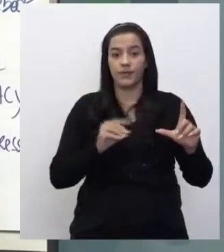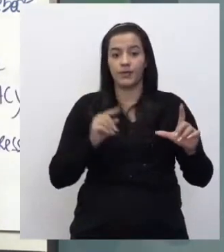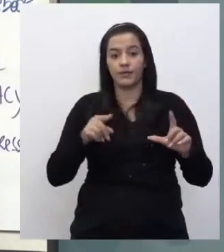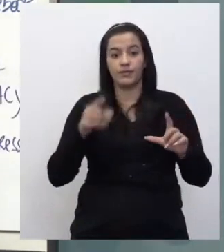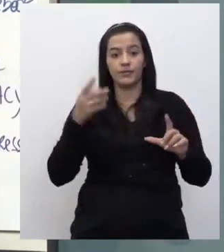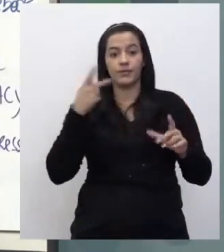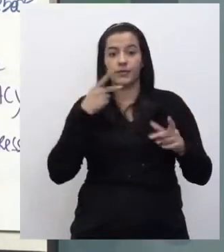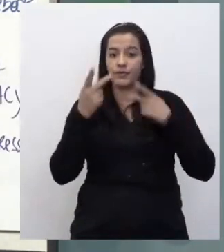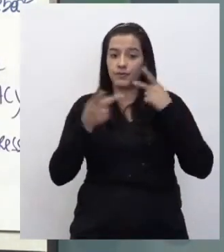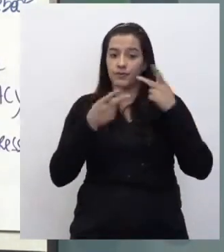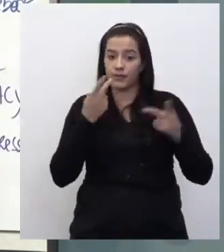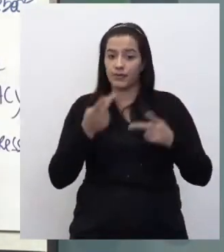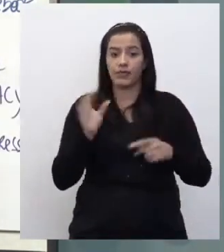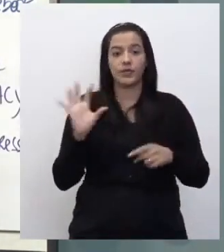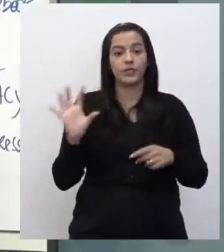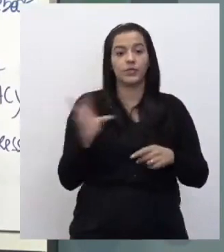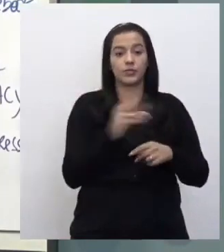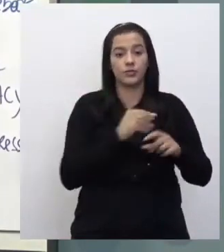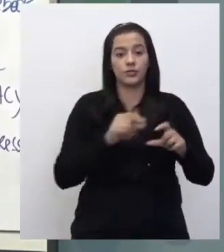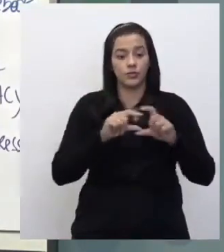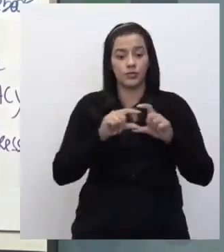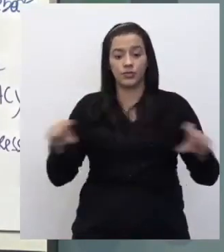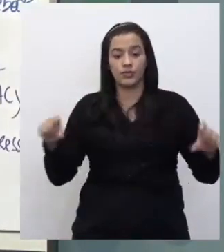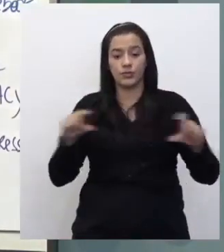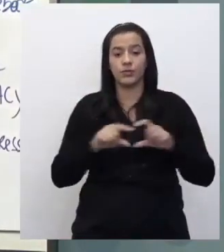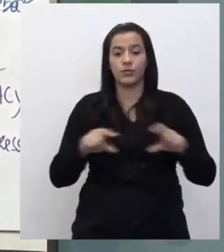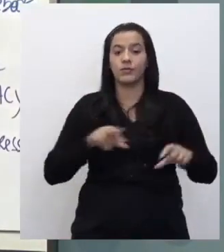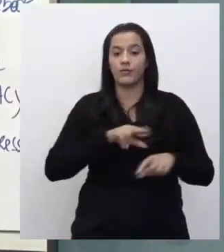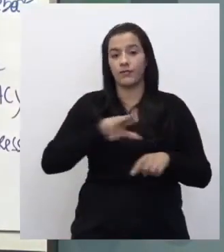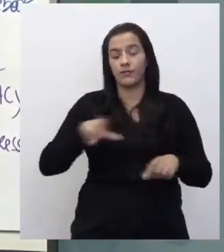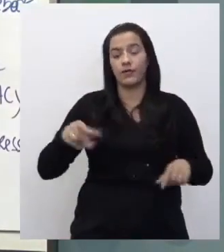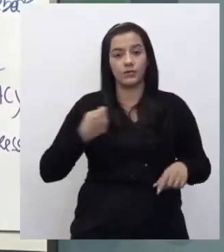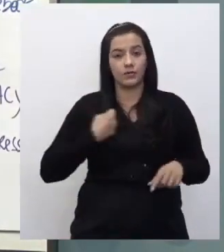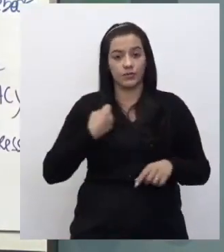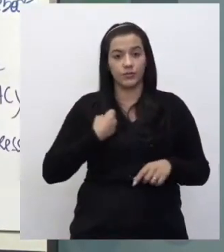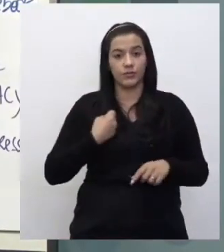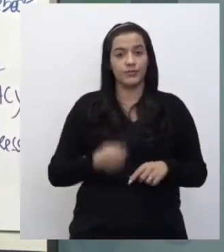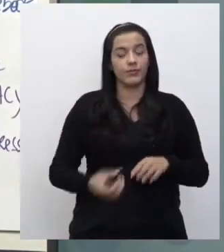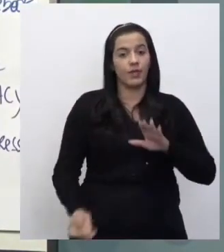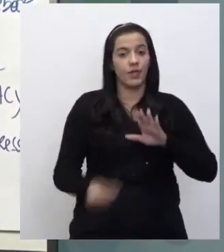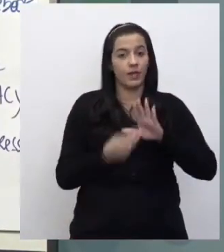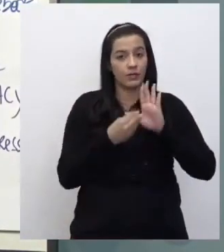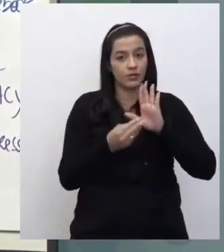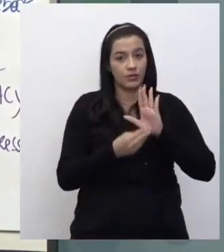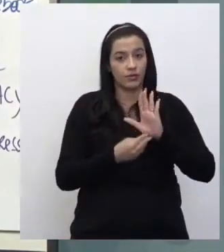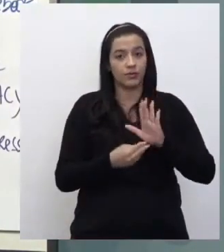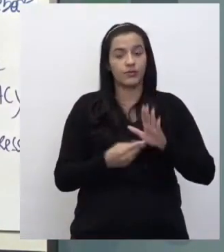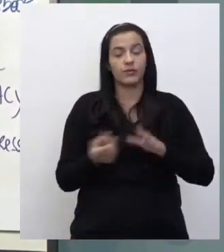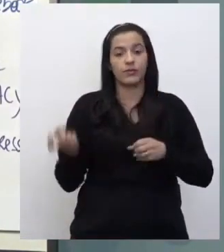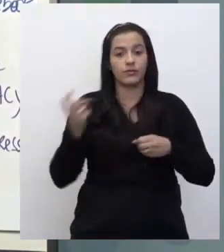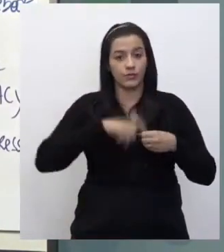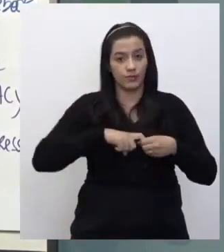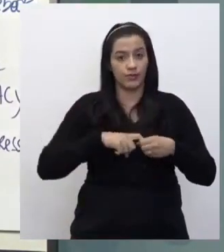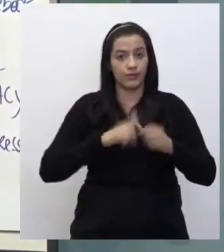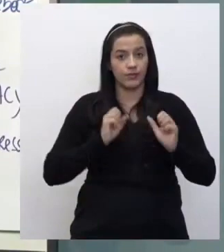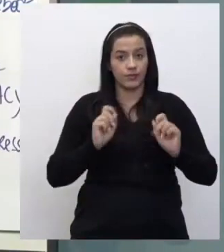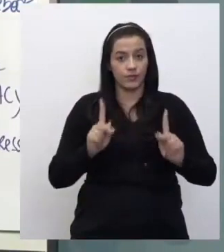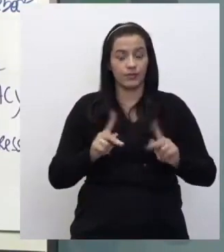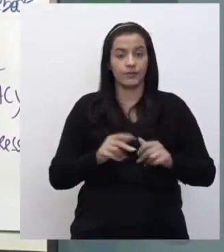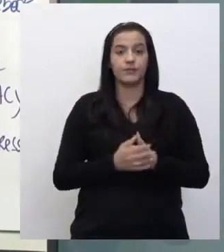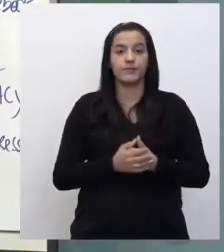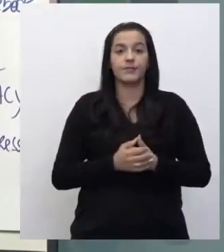inglês falado, mas você vai ter tudo legendado com vários números aparecendo. Então, anotem esses números que daqui a pouco a gente volta a falar sobre eles,